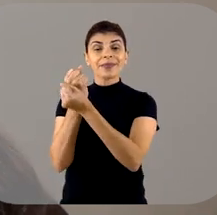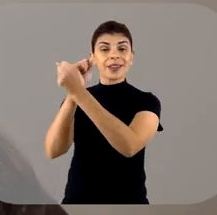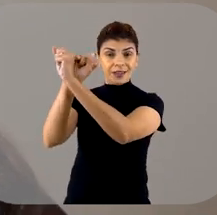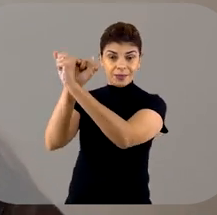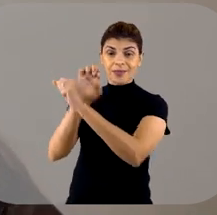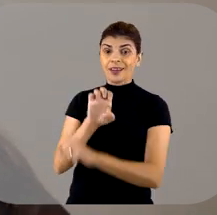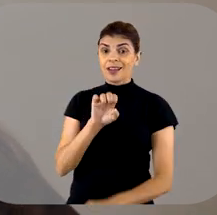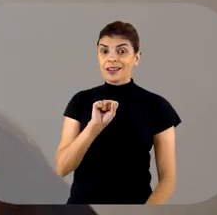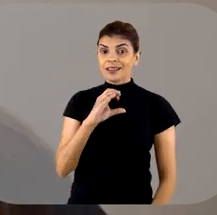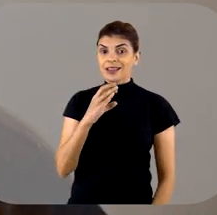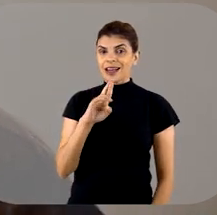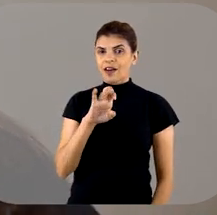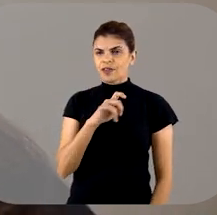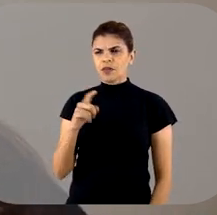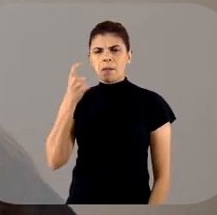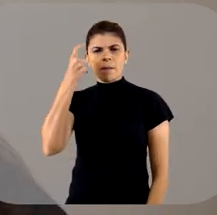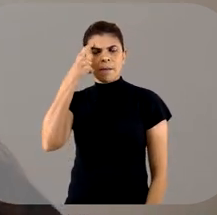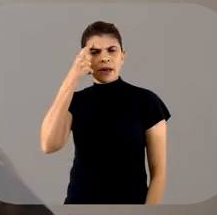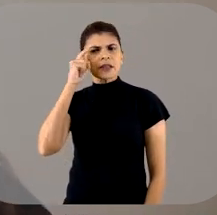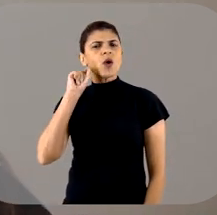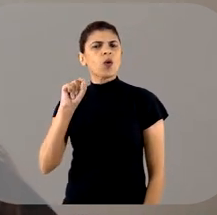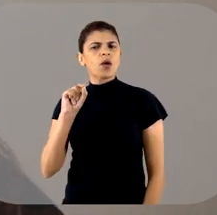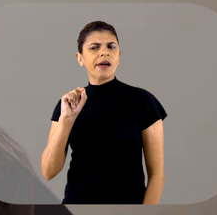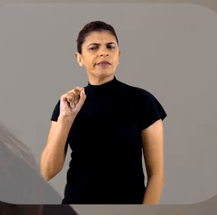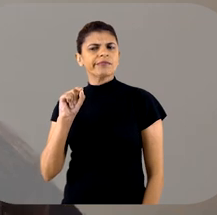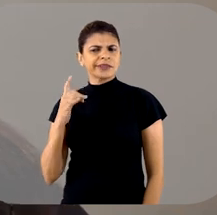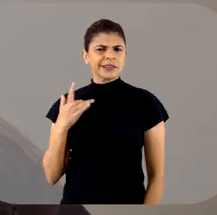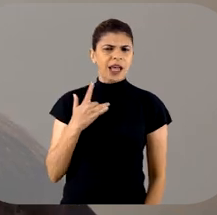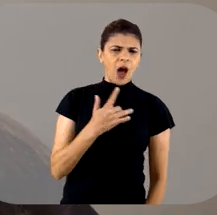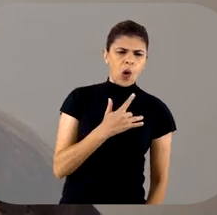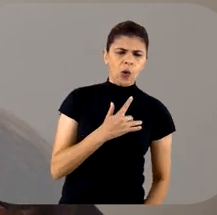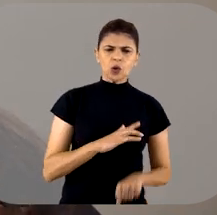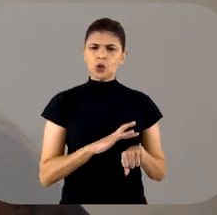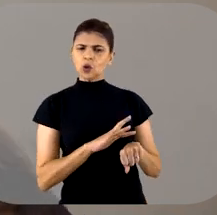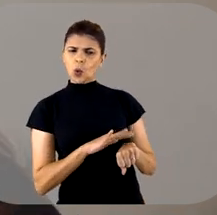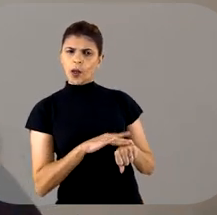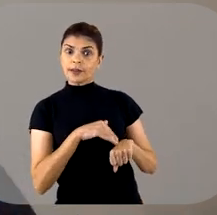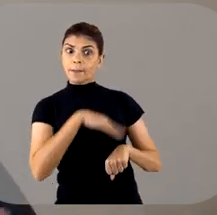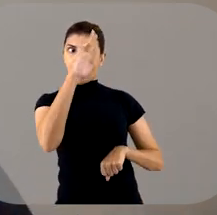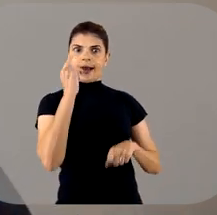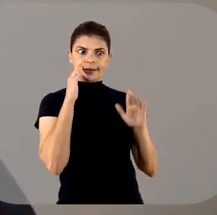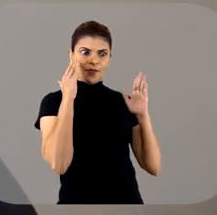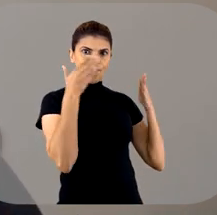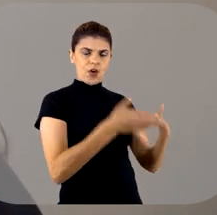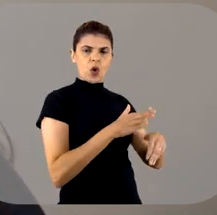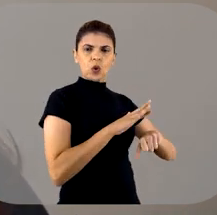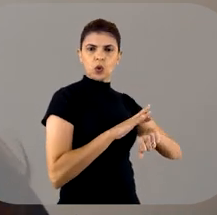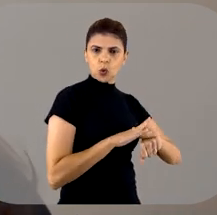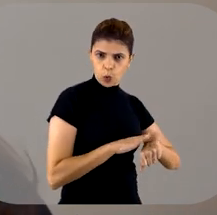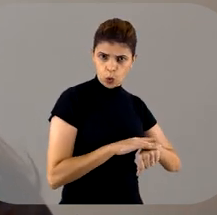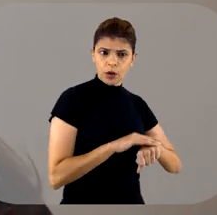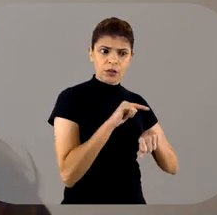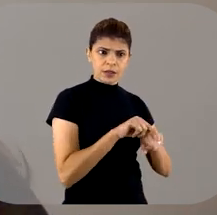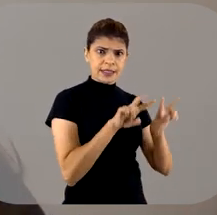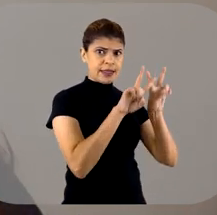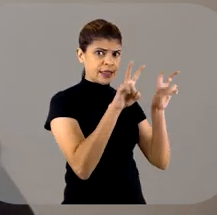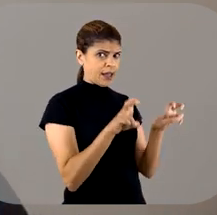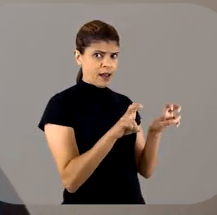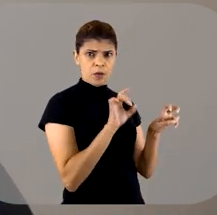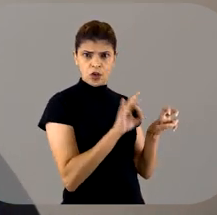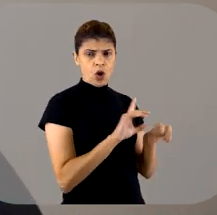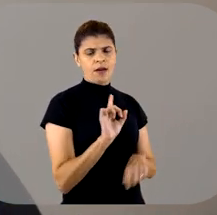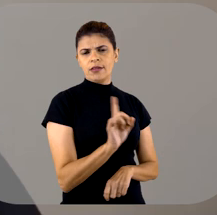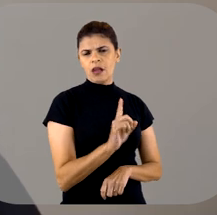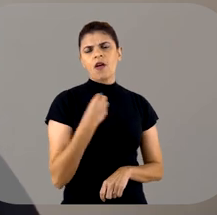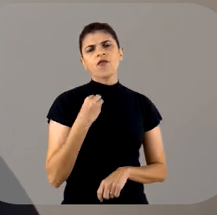gente pensa menos em saúde e mais em doenças, né? Mas não são só doenças quando a gente trabalha com esse tema,